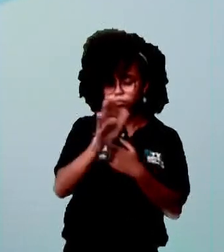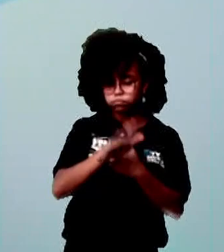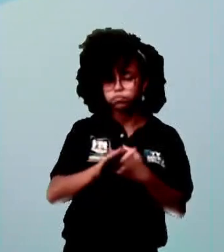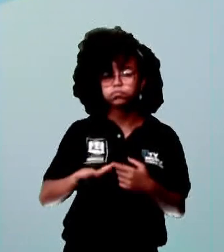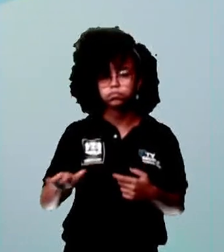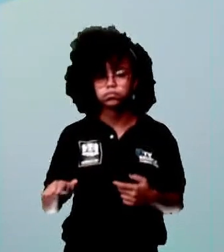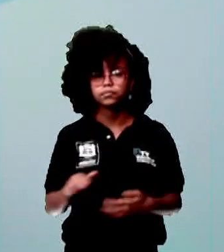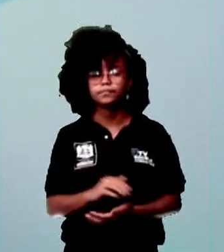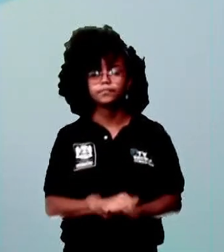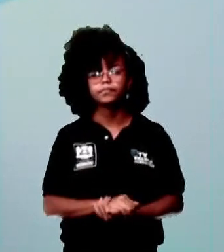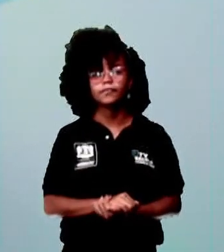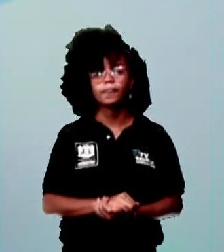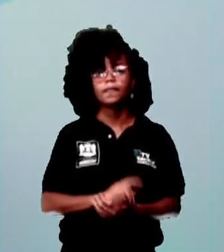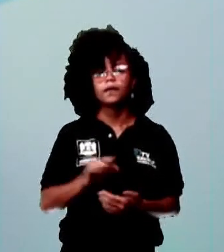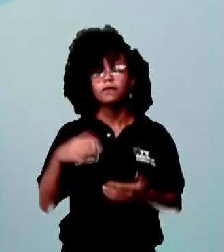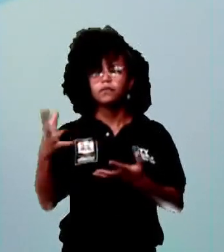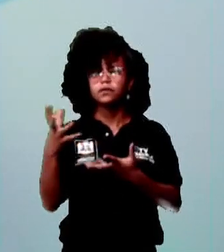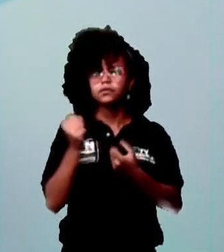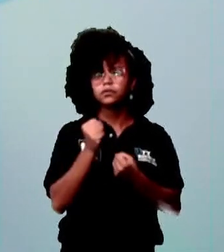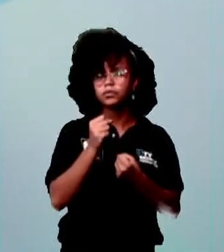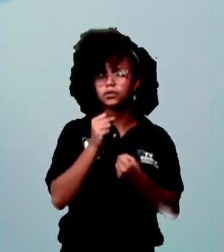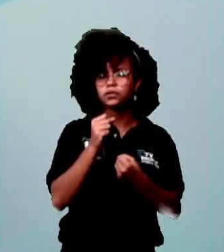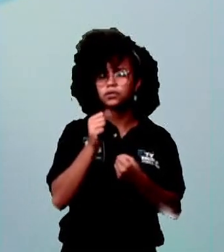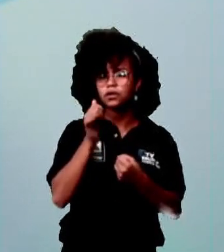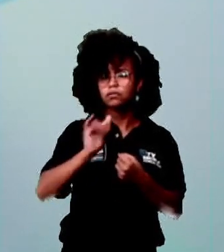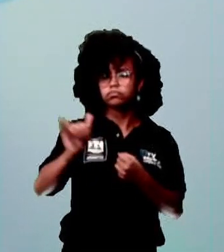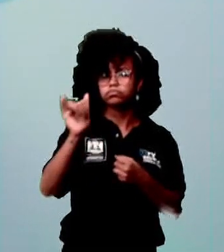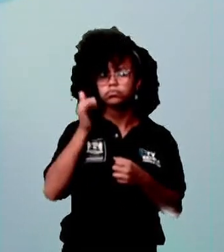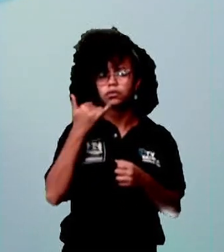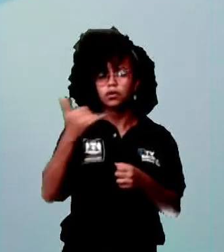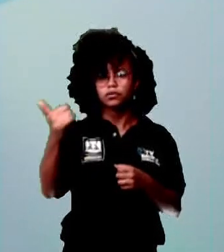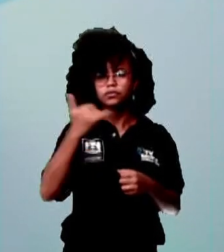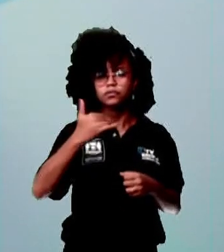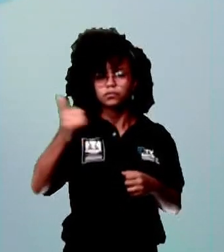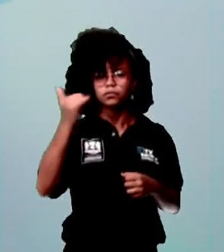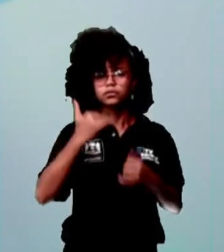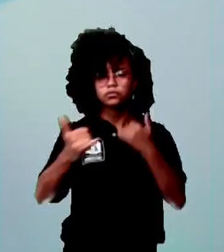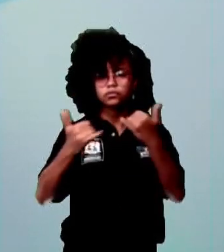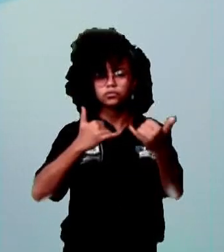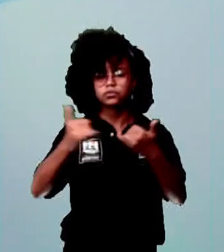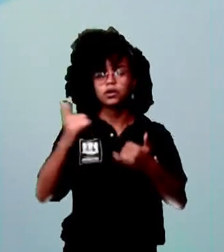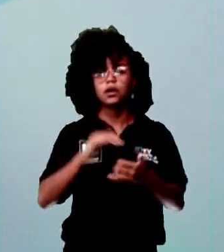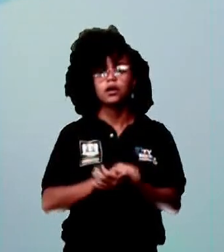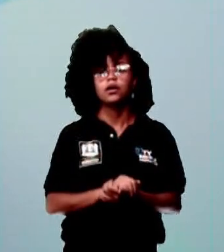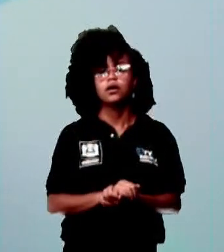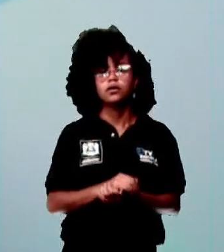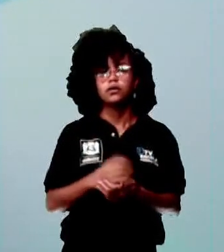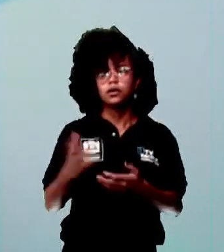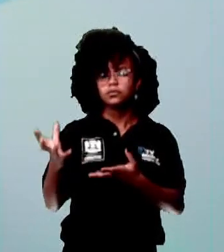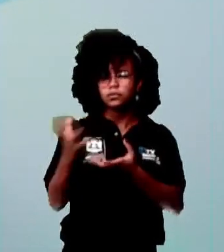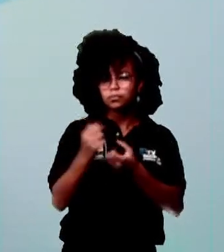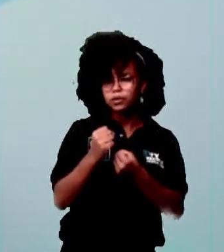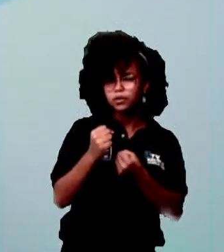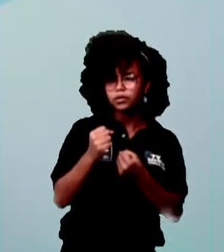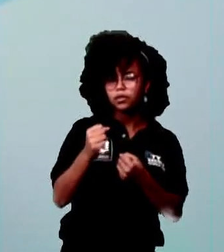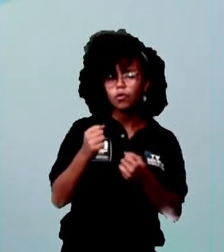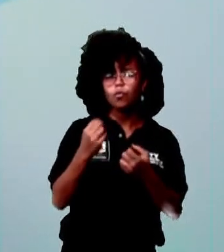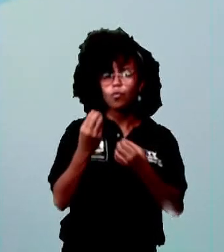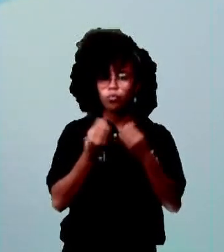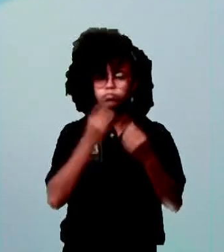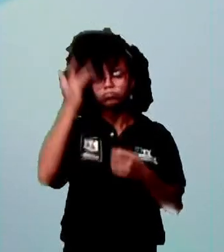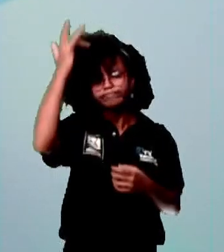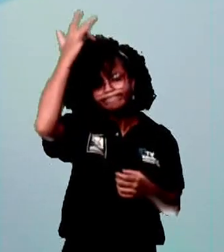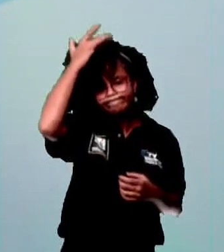e muitas vezes vai receber as informações atuais de uma maneira inocente, que é o que acontece nessa